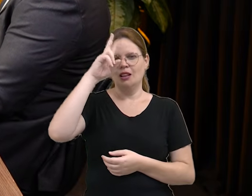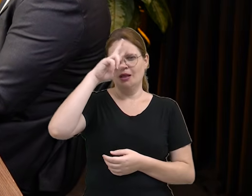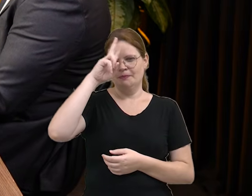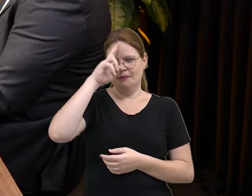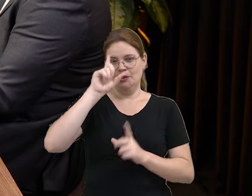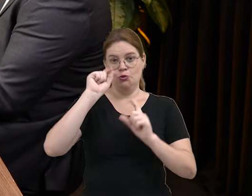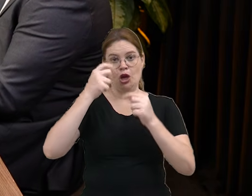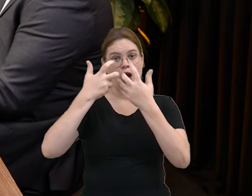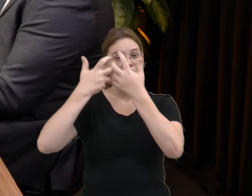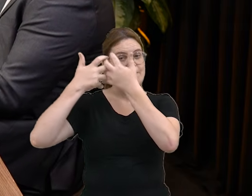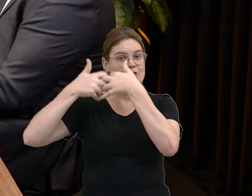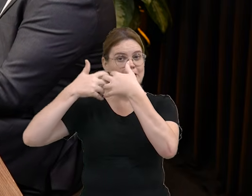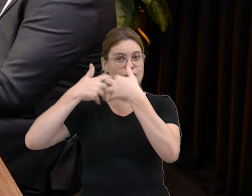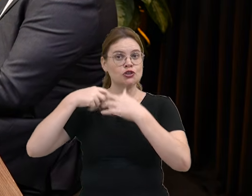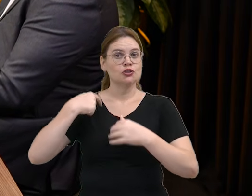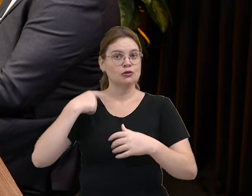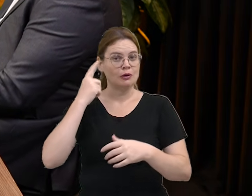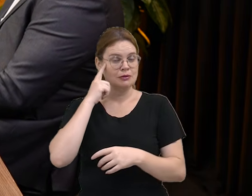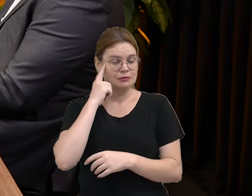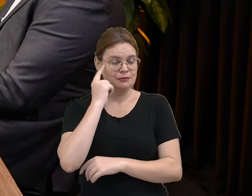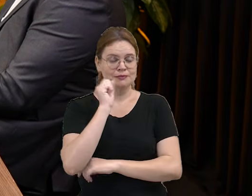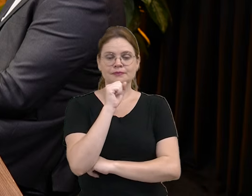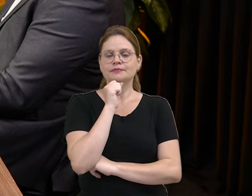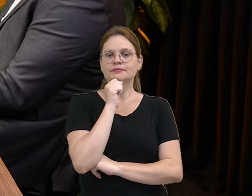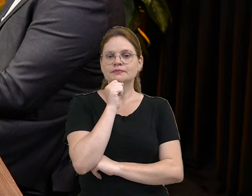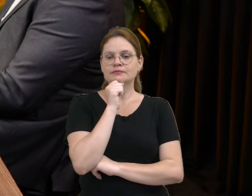reflexão interessante, que é o seguinte: